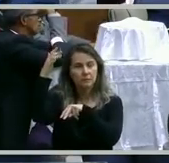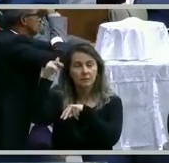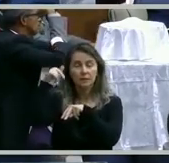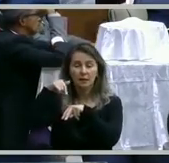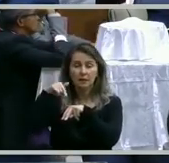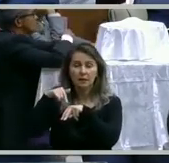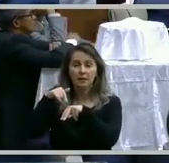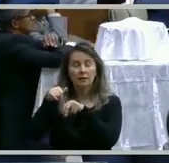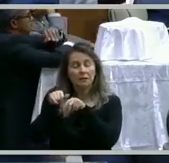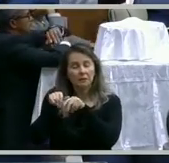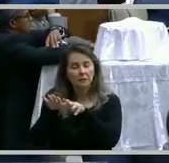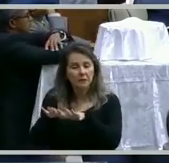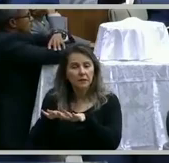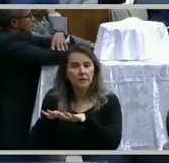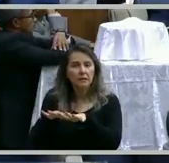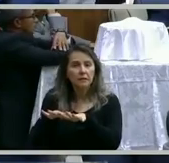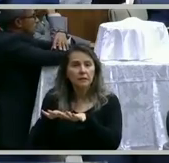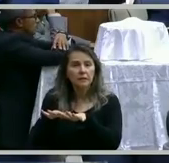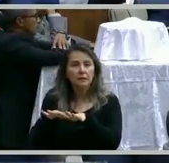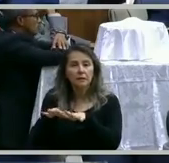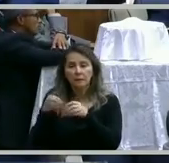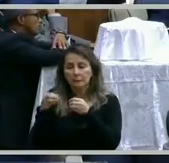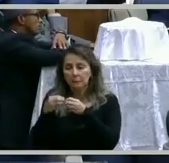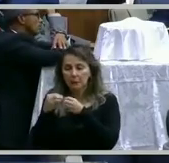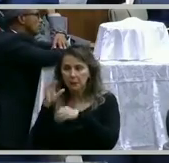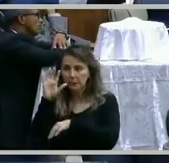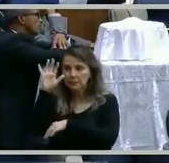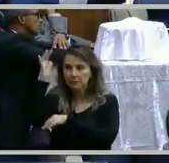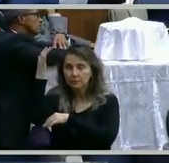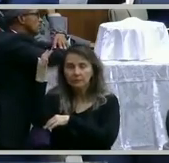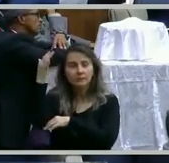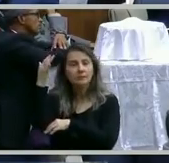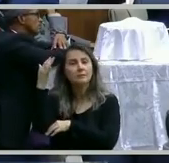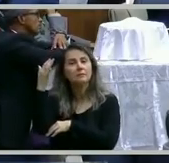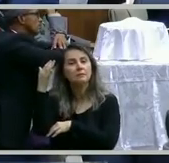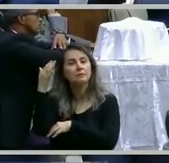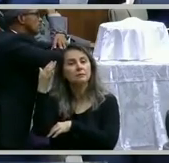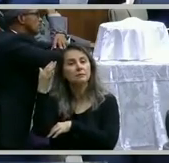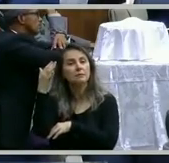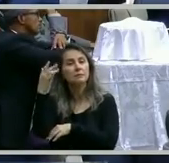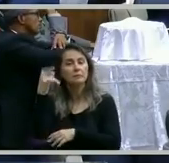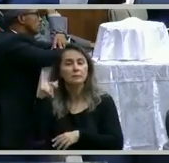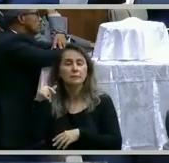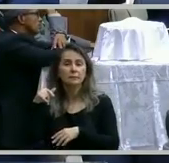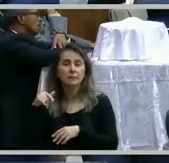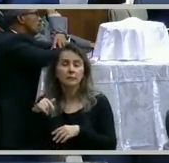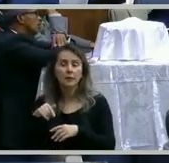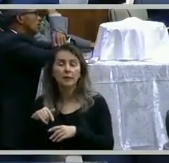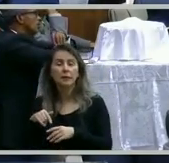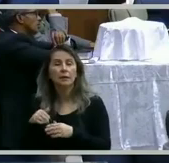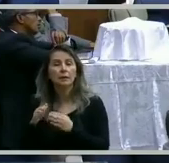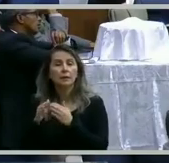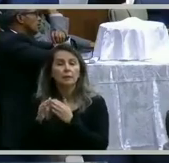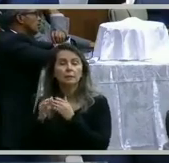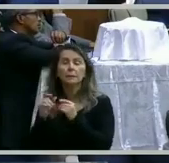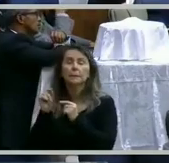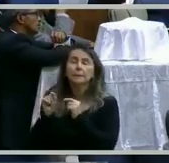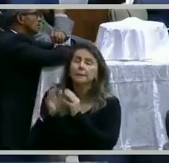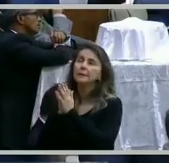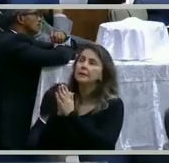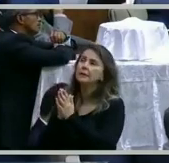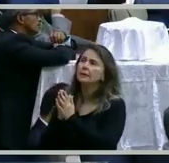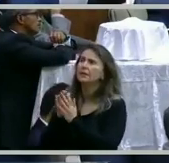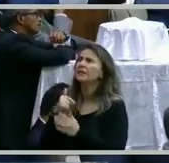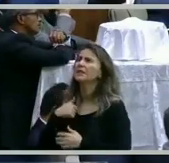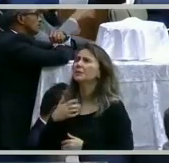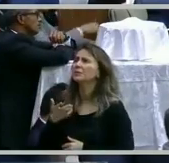ali pertinho do arbusto, e ele pede, sabe o que, o Senhor? A morte. Aí